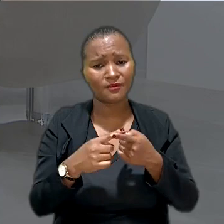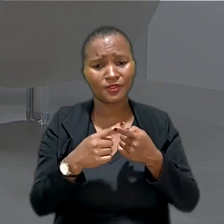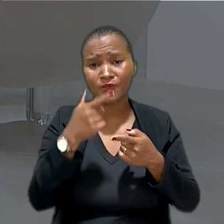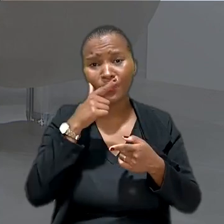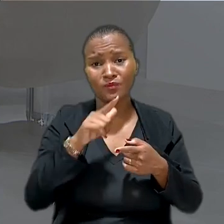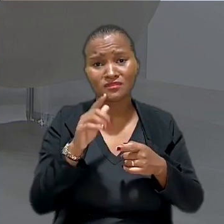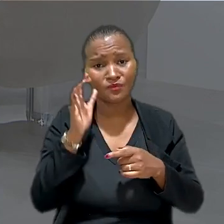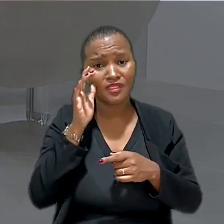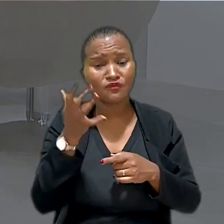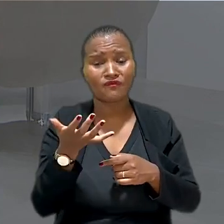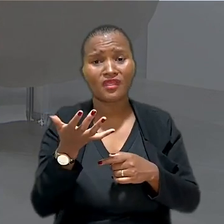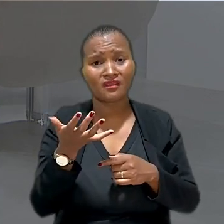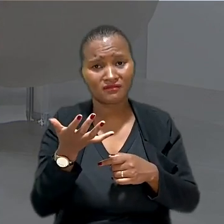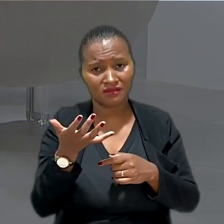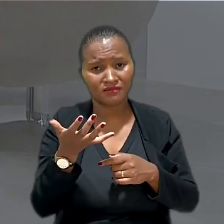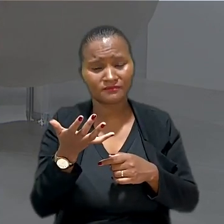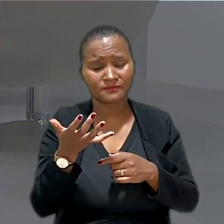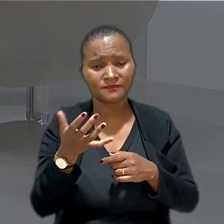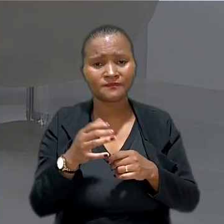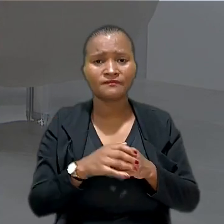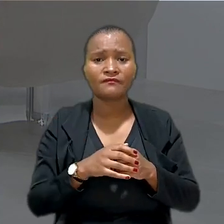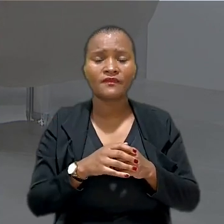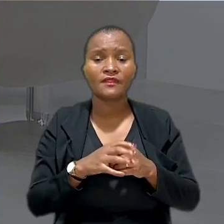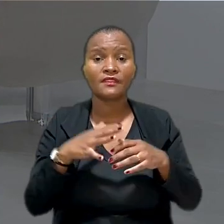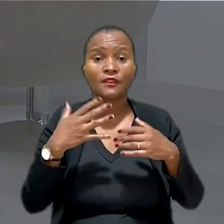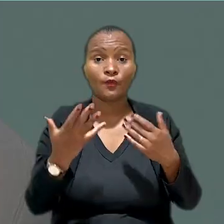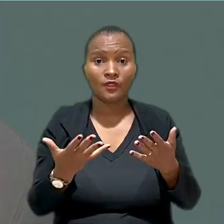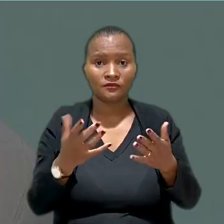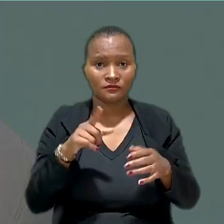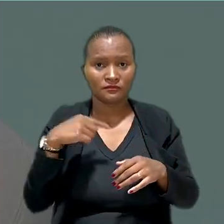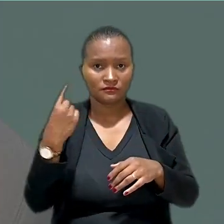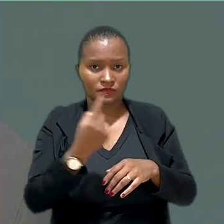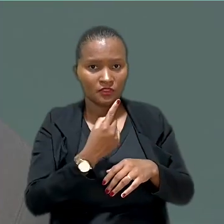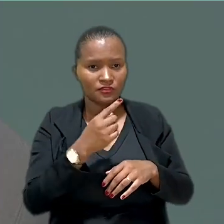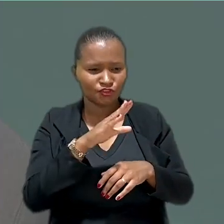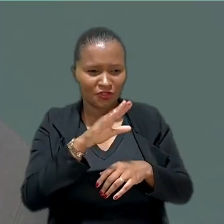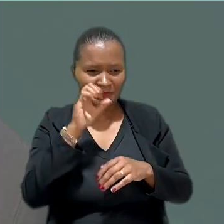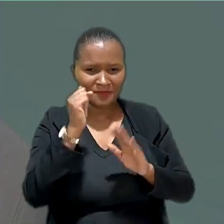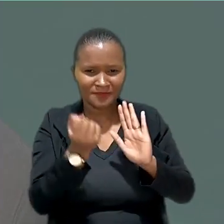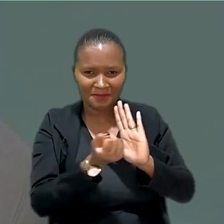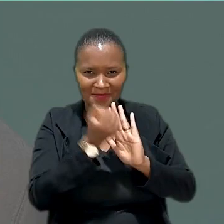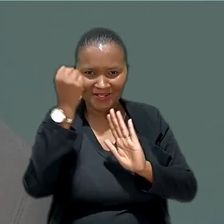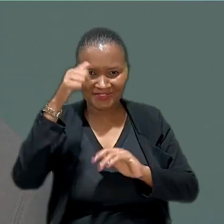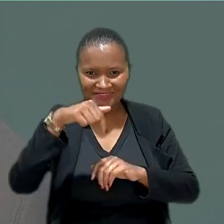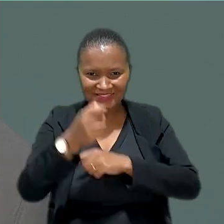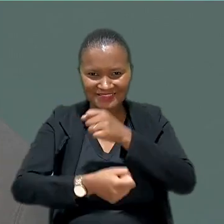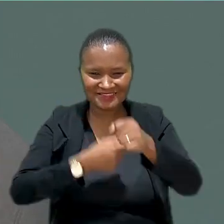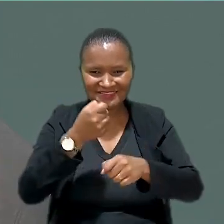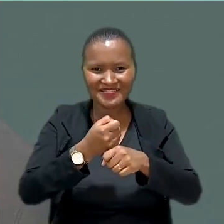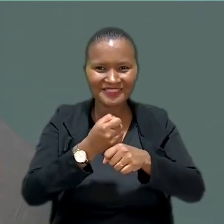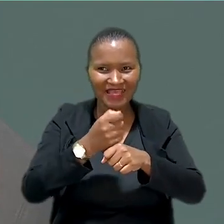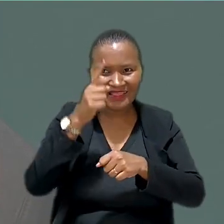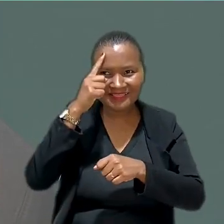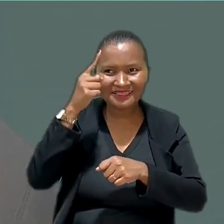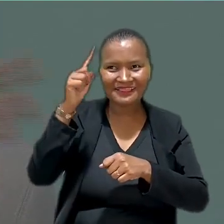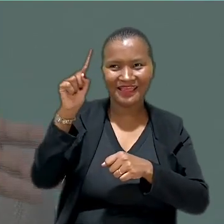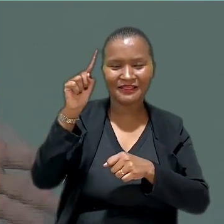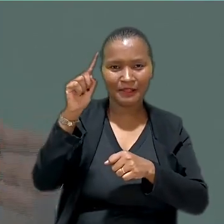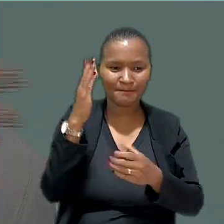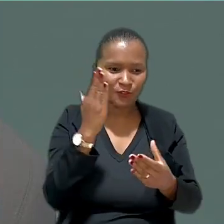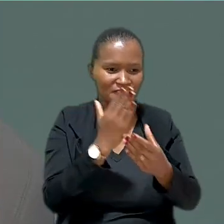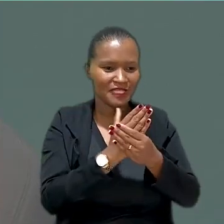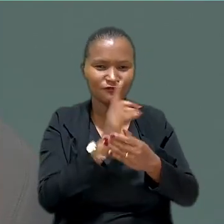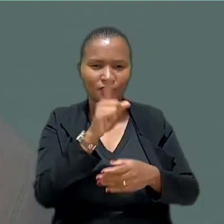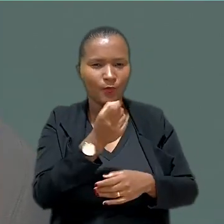diálogo, aquilo que a vida nos propõe de conflitos. Então, quando nós chamamos o slogan desse ano para essa ideia de que processos não são